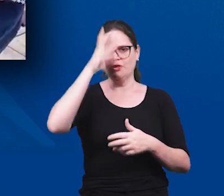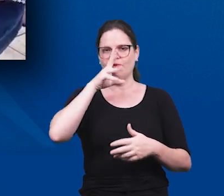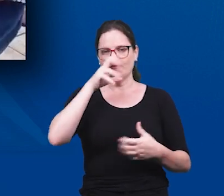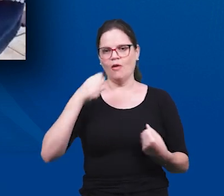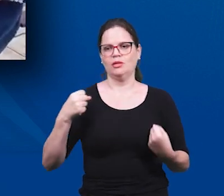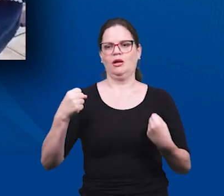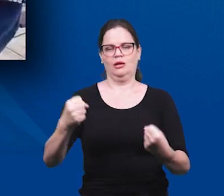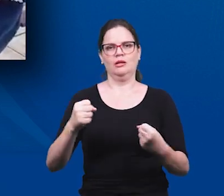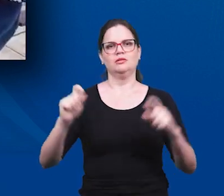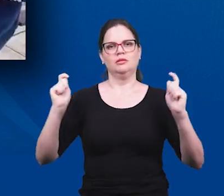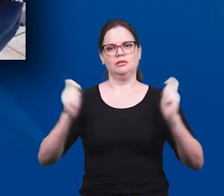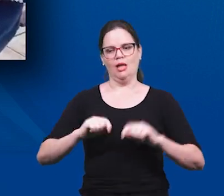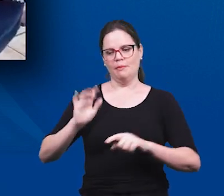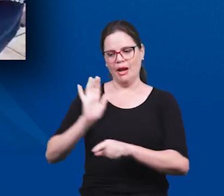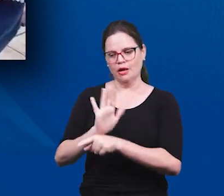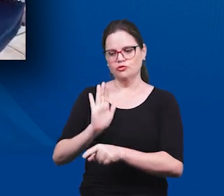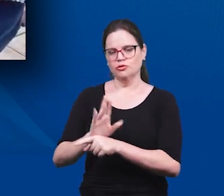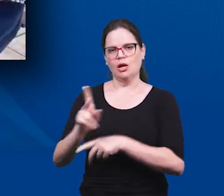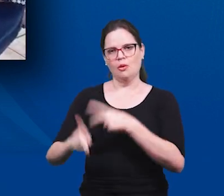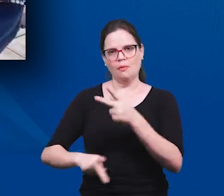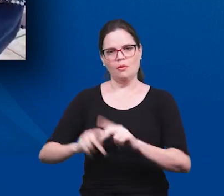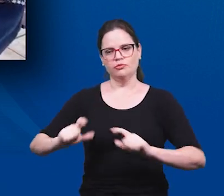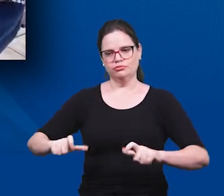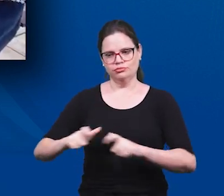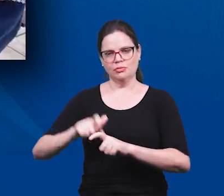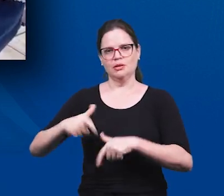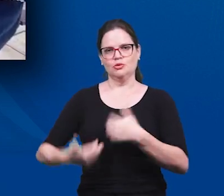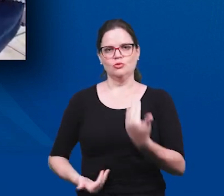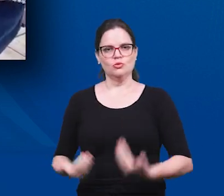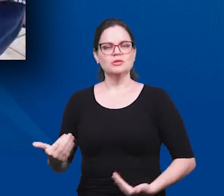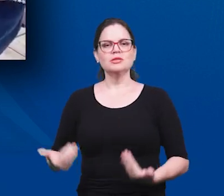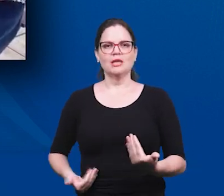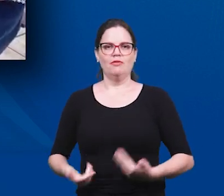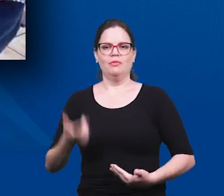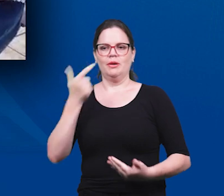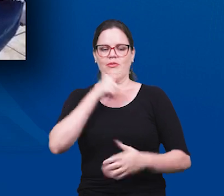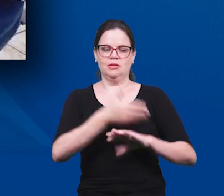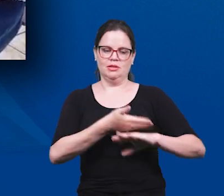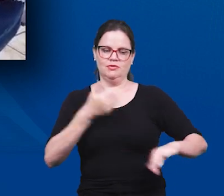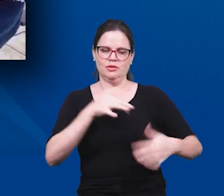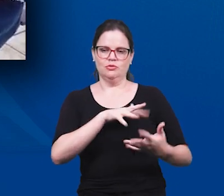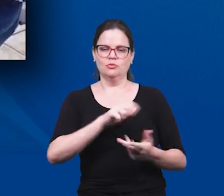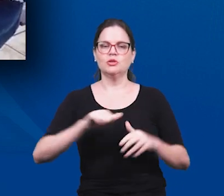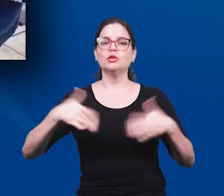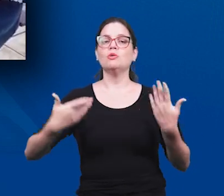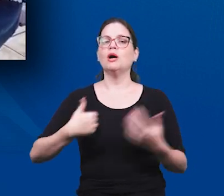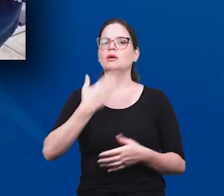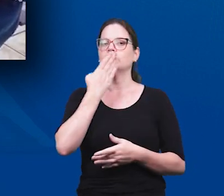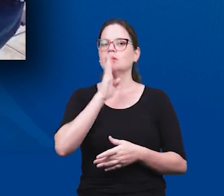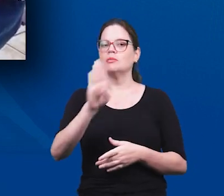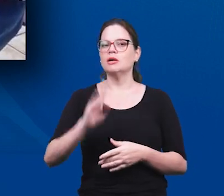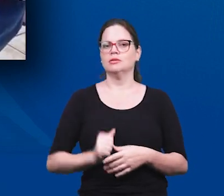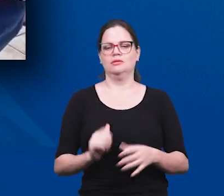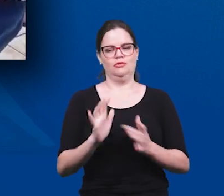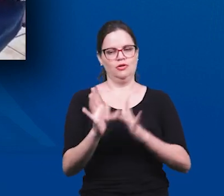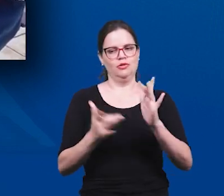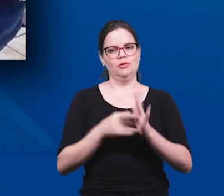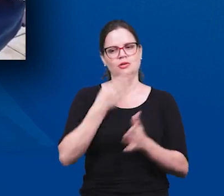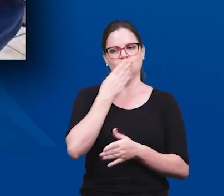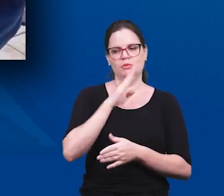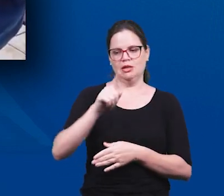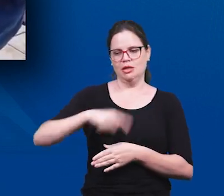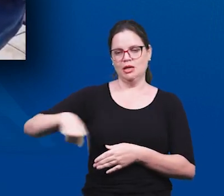não se contaminar com o mundo. Por causa disso, qual foi a promessa que Jesus fez à igreja? Jesus prometeu